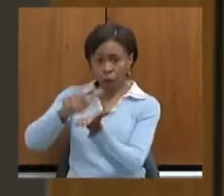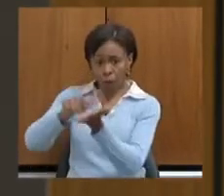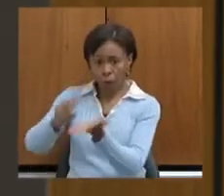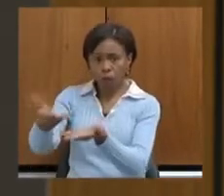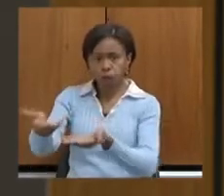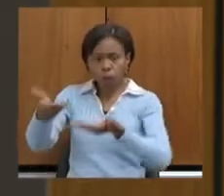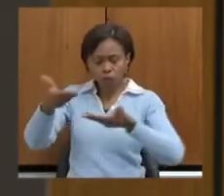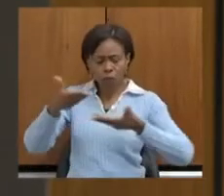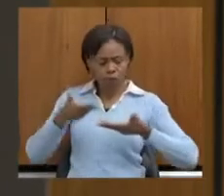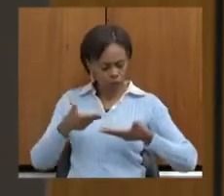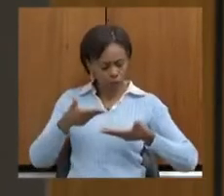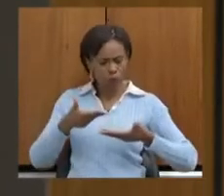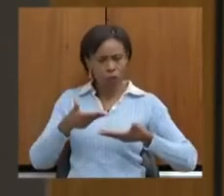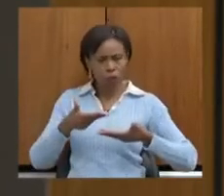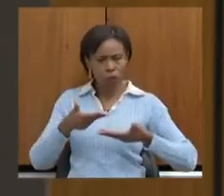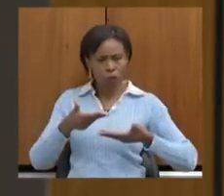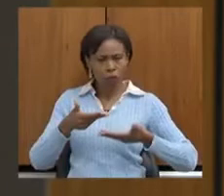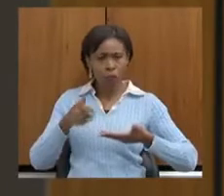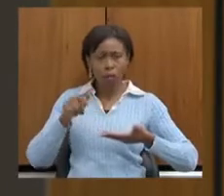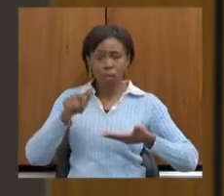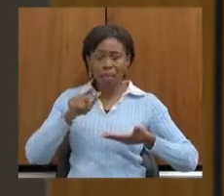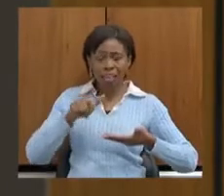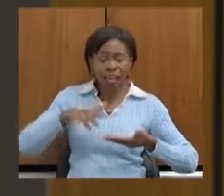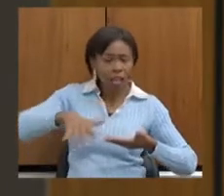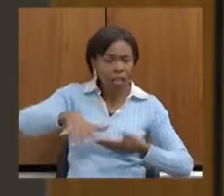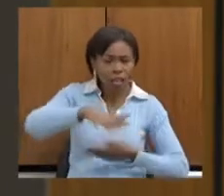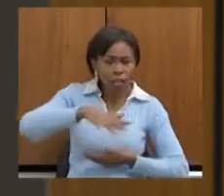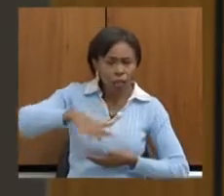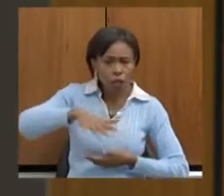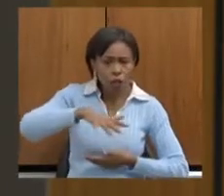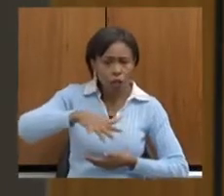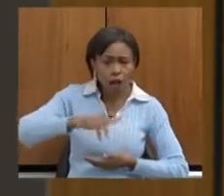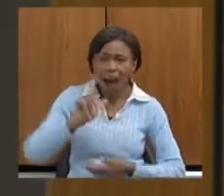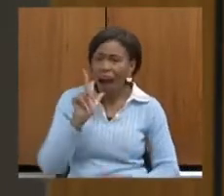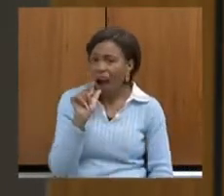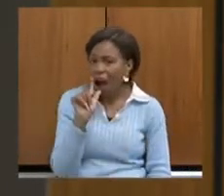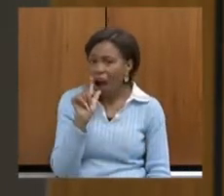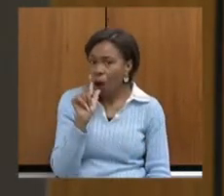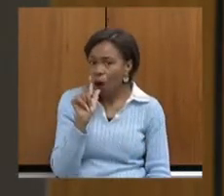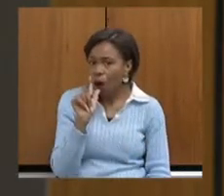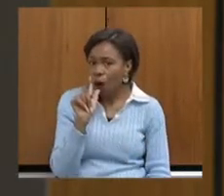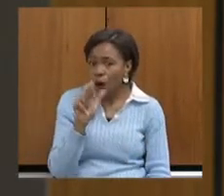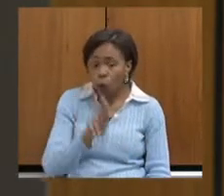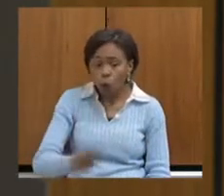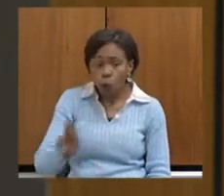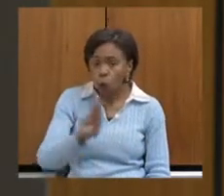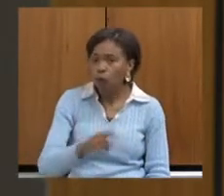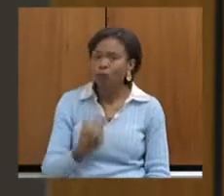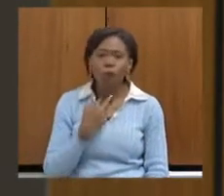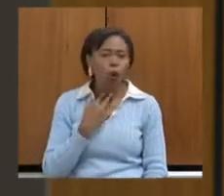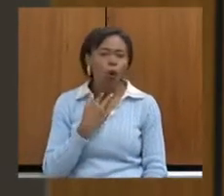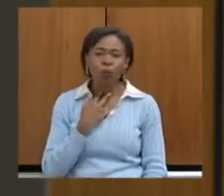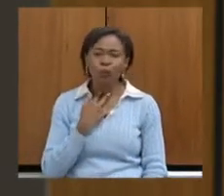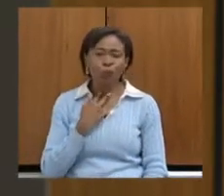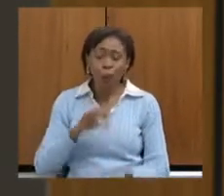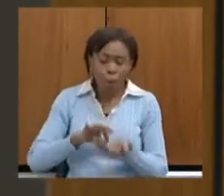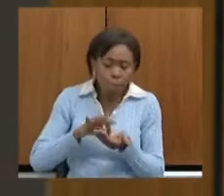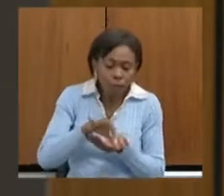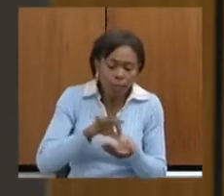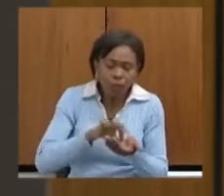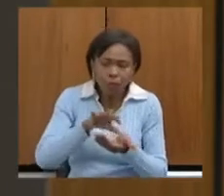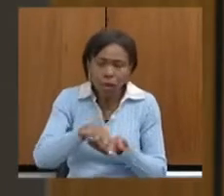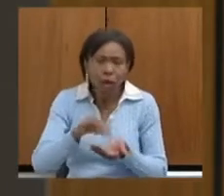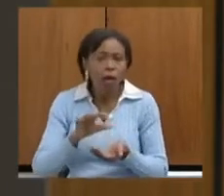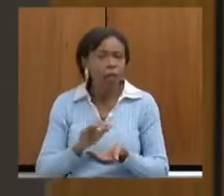tia Aline entra aquele região nós não pode fazer uso da água nós não pode plantar nós não